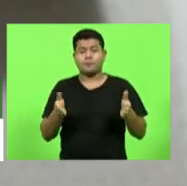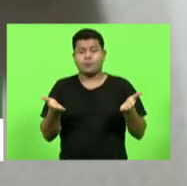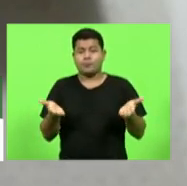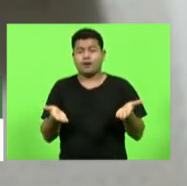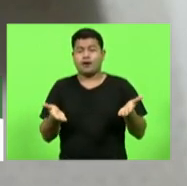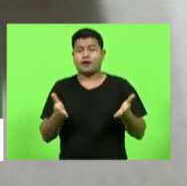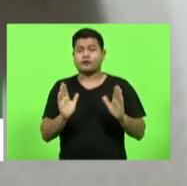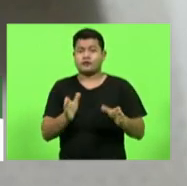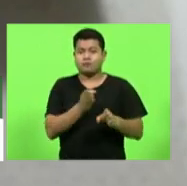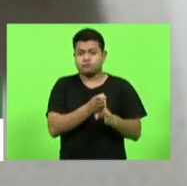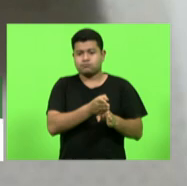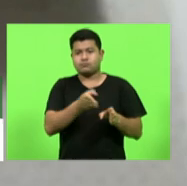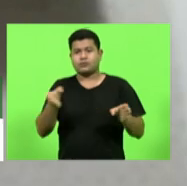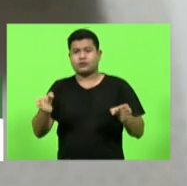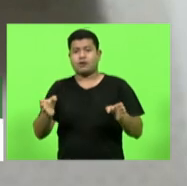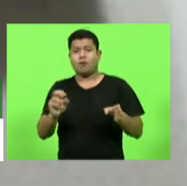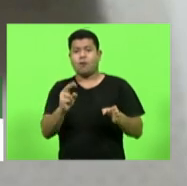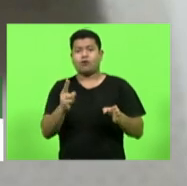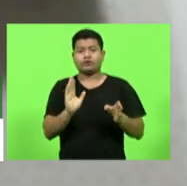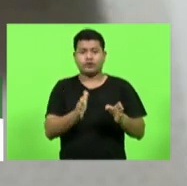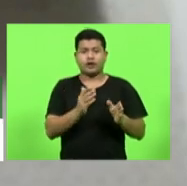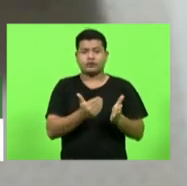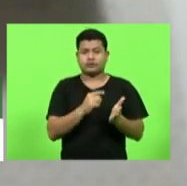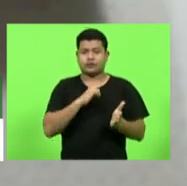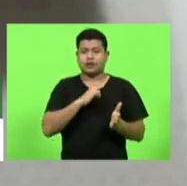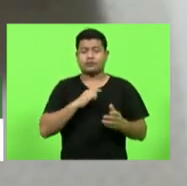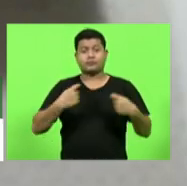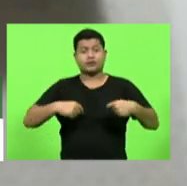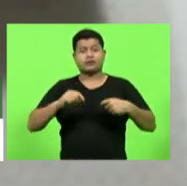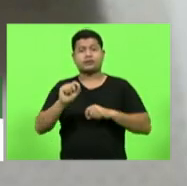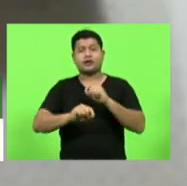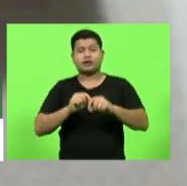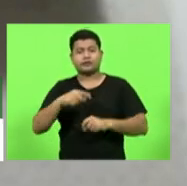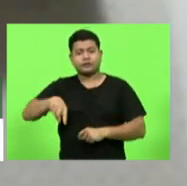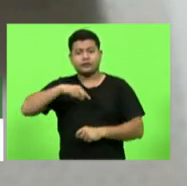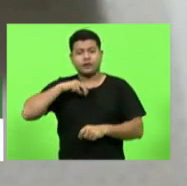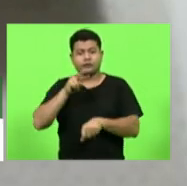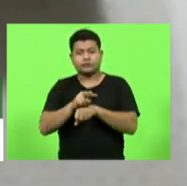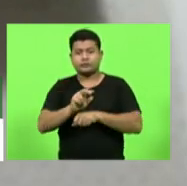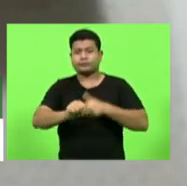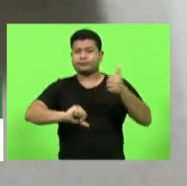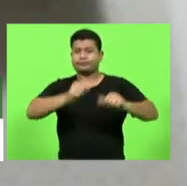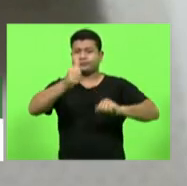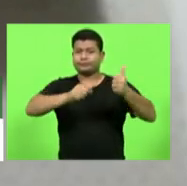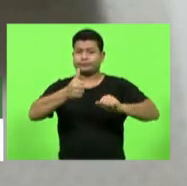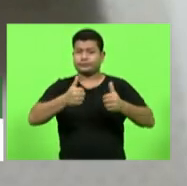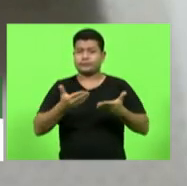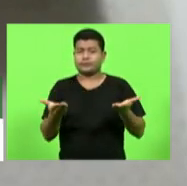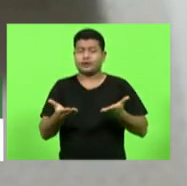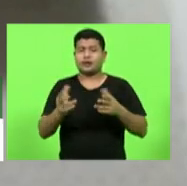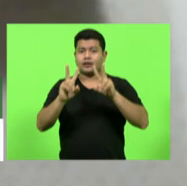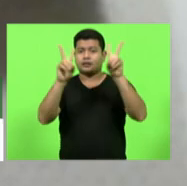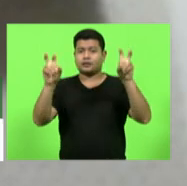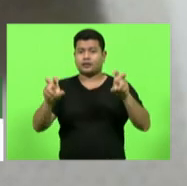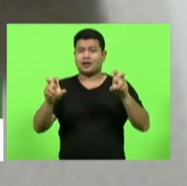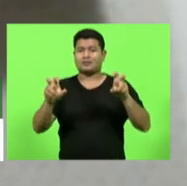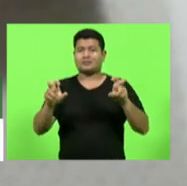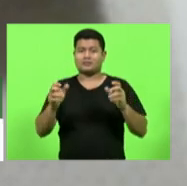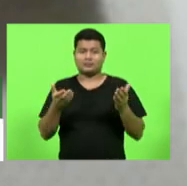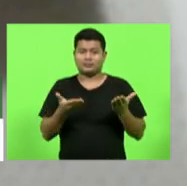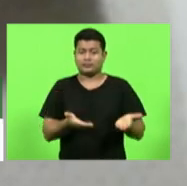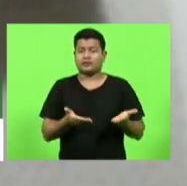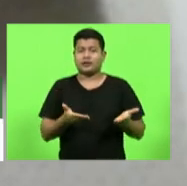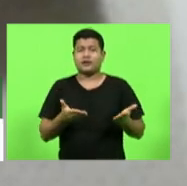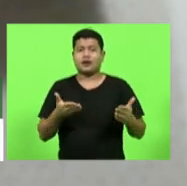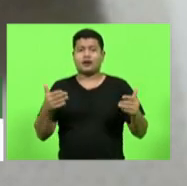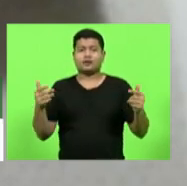estão no plano, elas precisam dessa constante análise. Nós estamos tratando aqui de um tema que toca diretamente com o Plano Estadual de